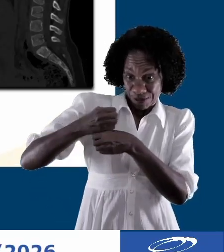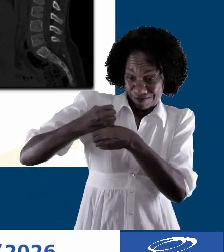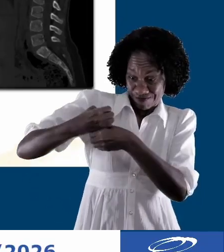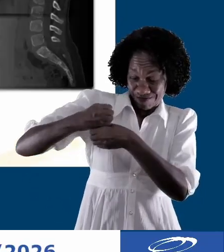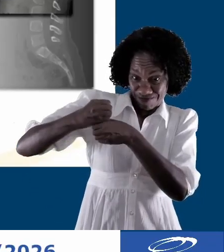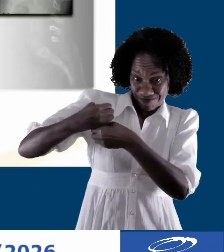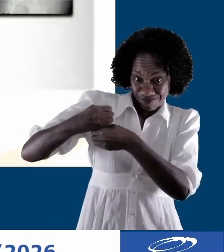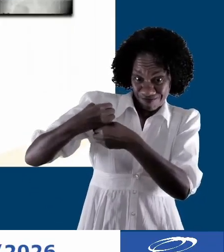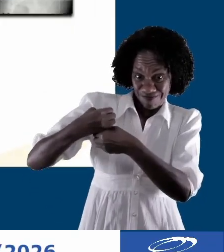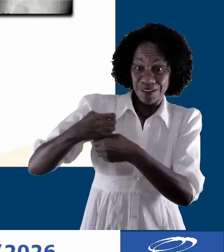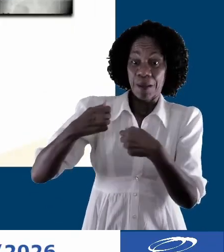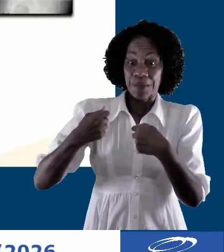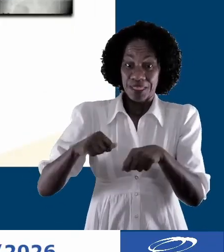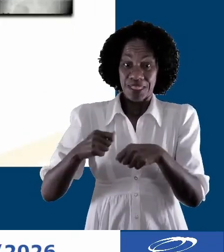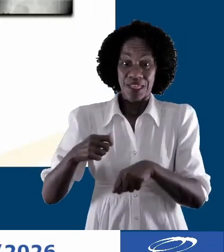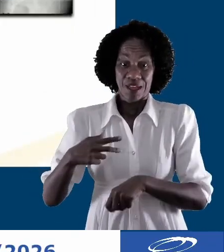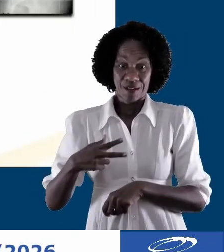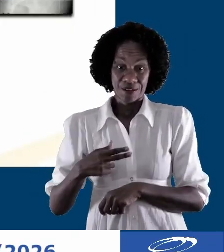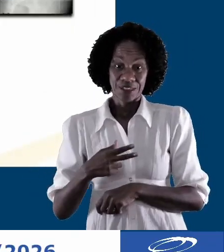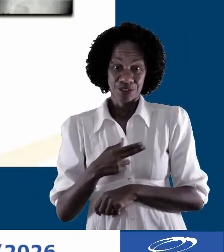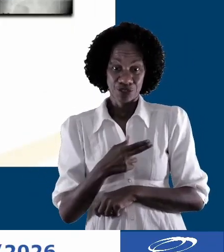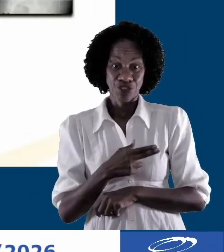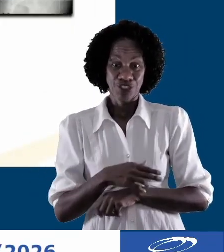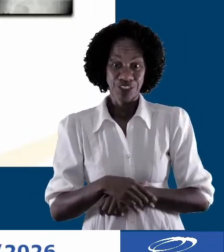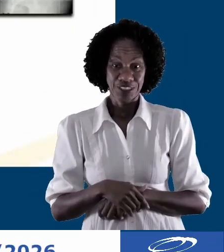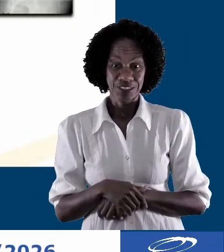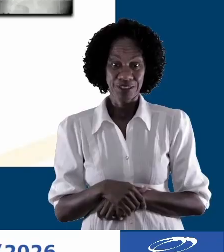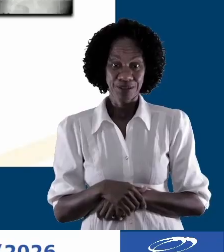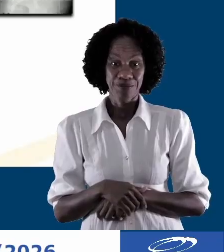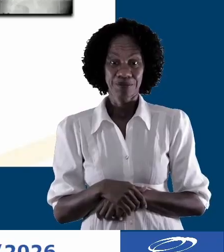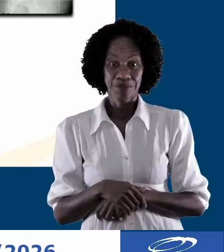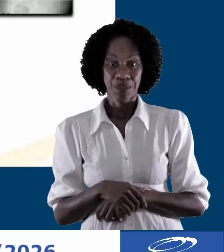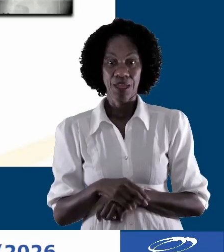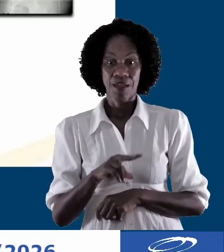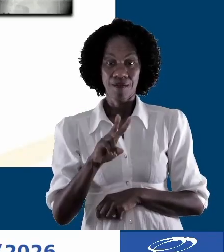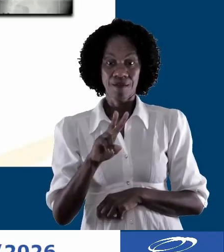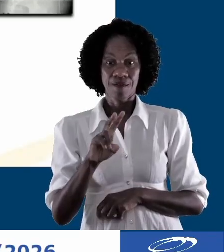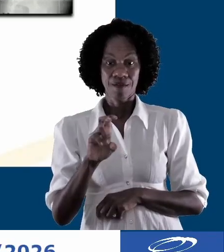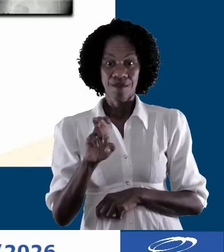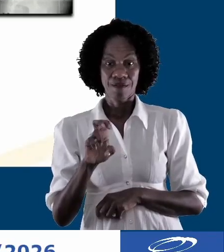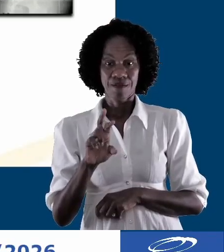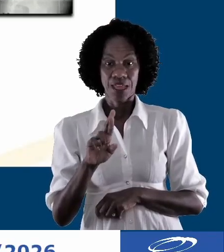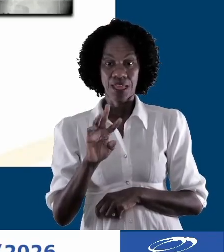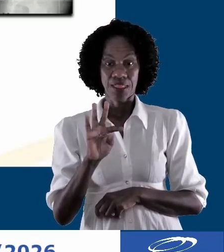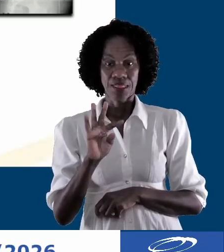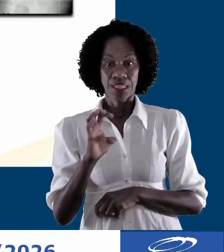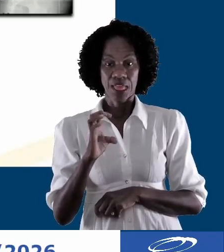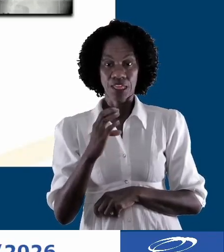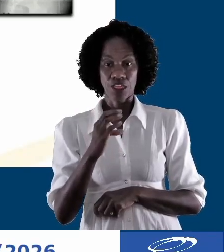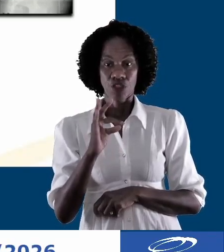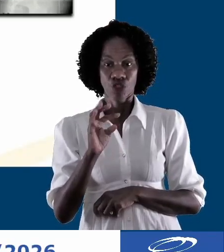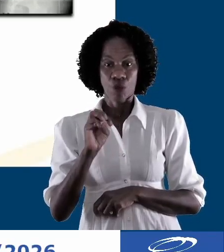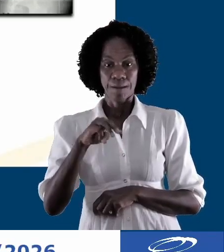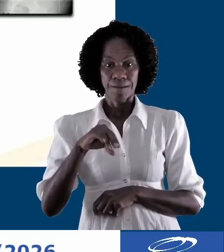cirurgia. Sendo feita uma vertebrectomia em 2 níveis, com correção da